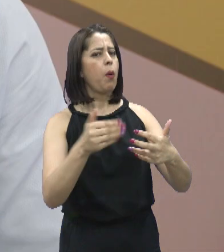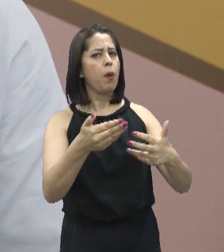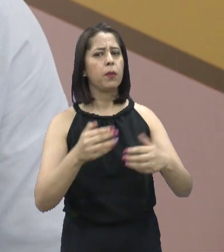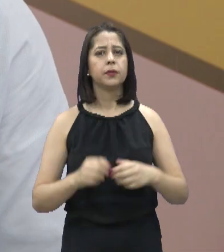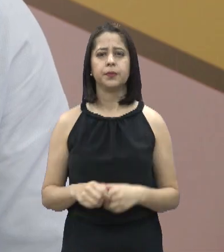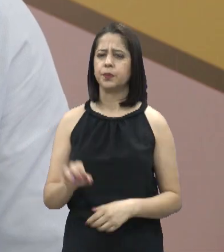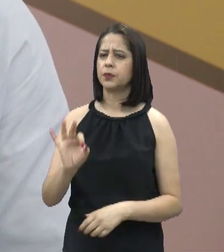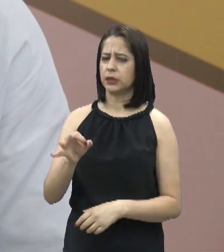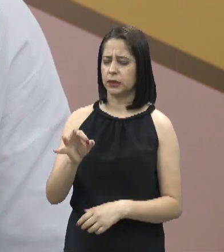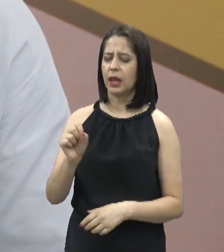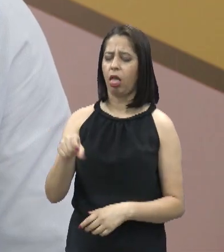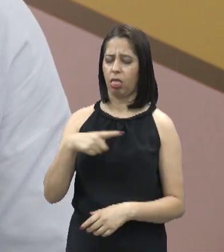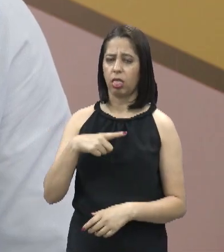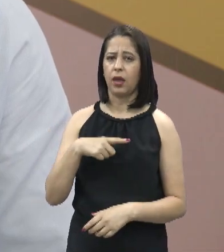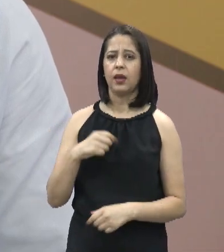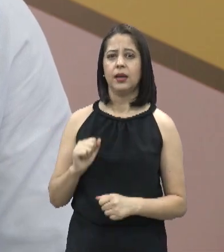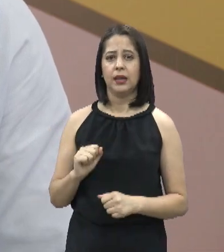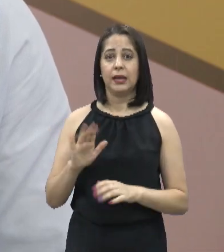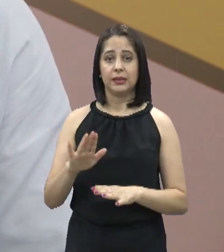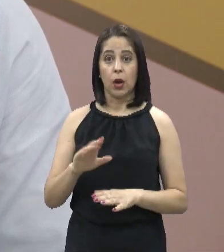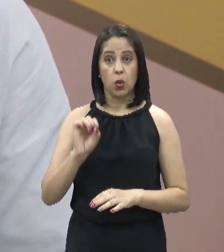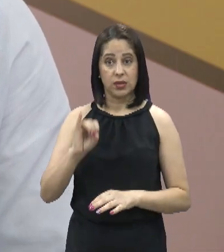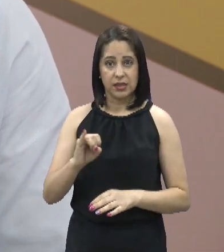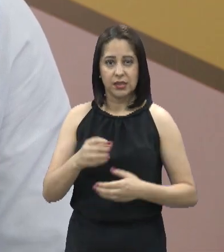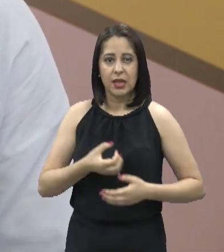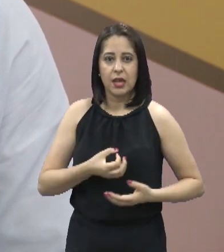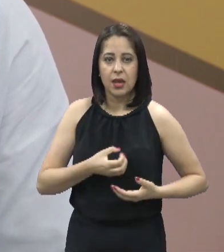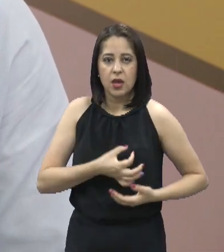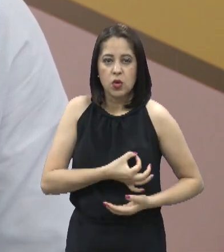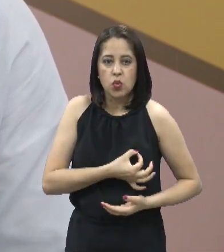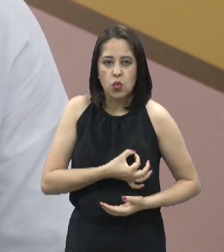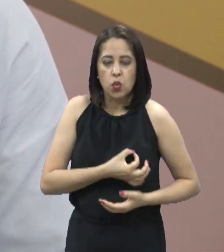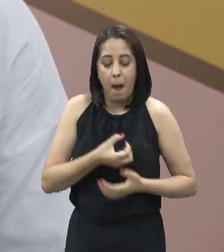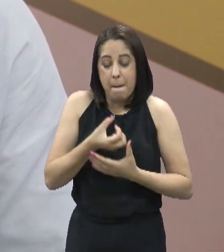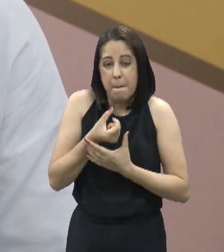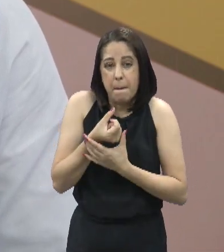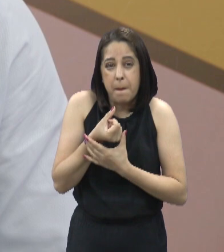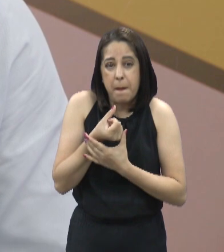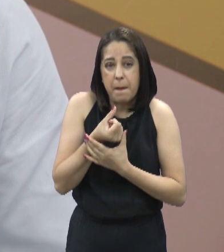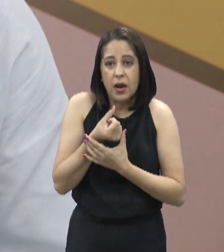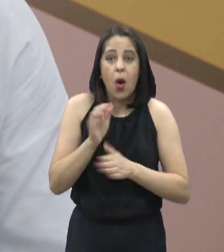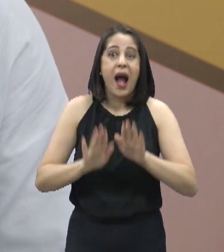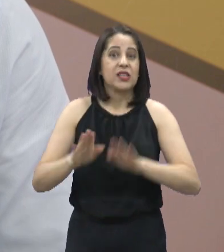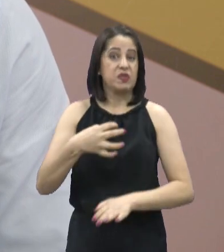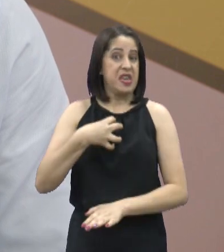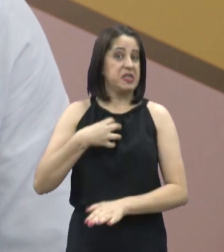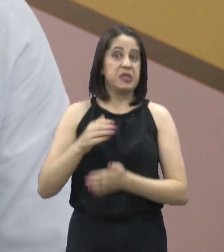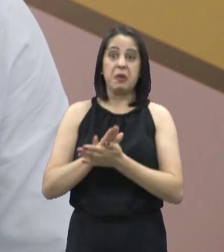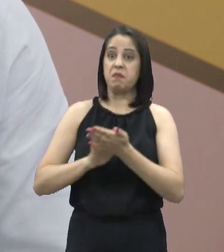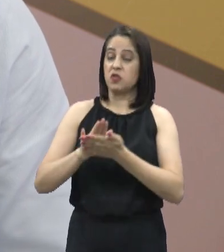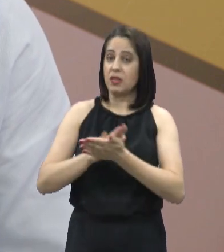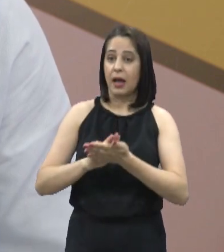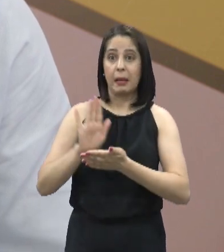Sim. Nos tumores menores, acaba não tendo sintoma e o diagnóstico vem pela